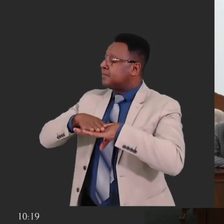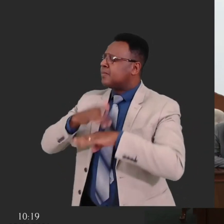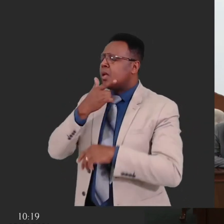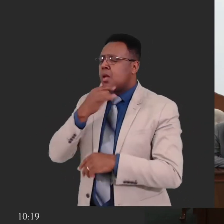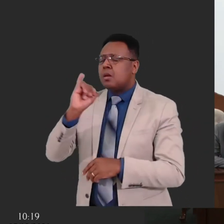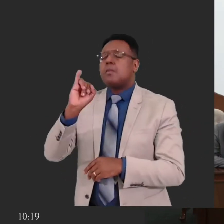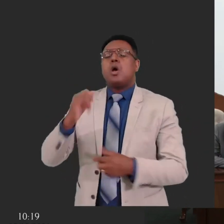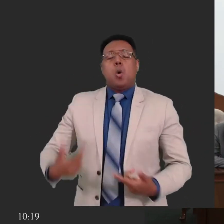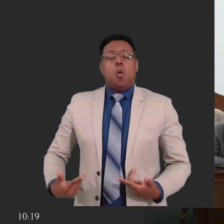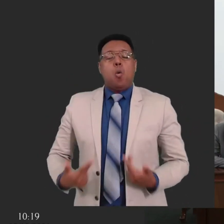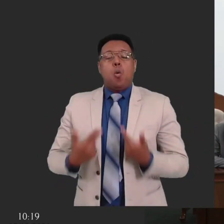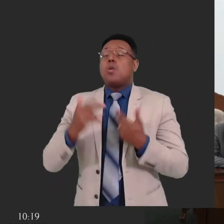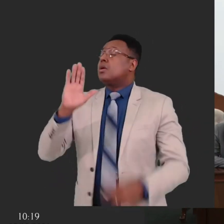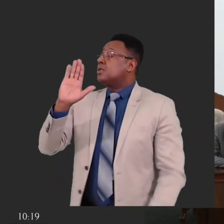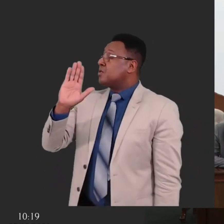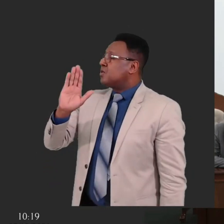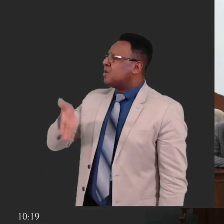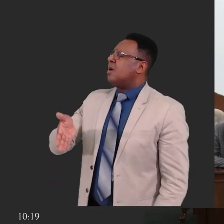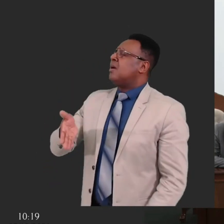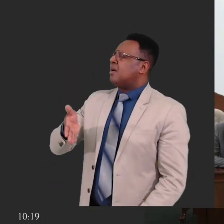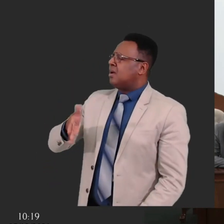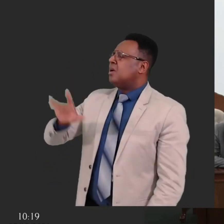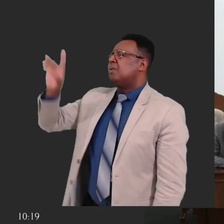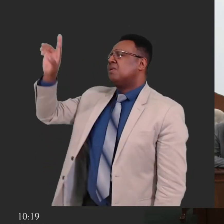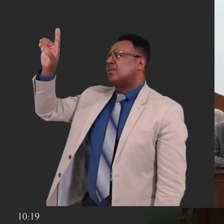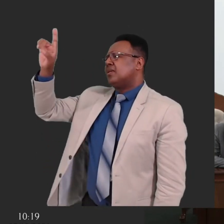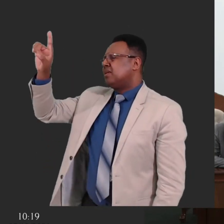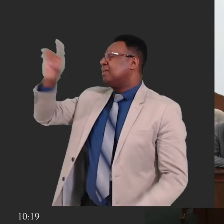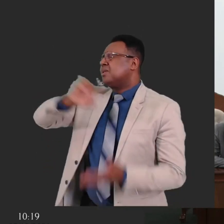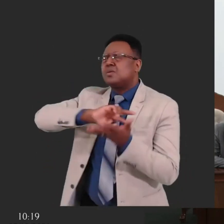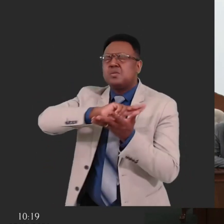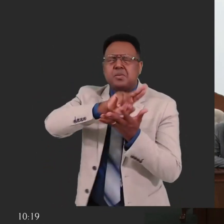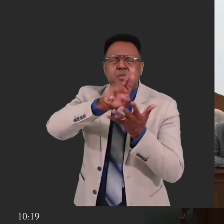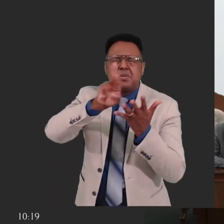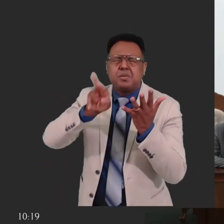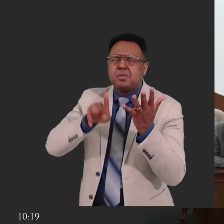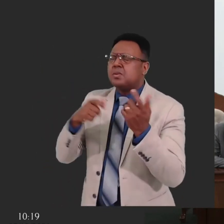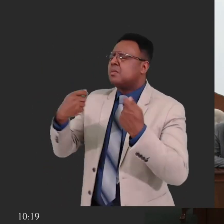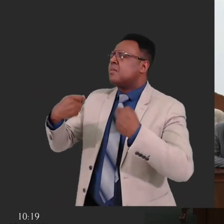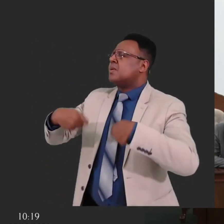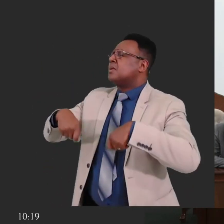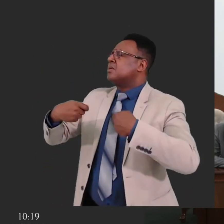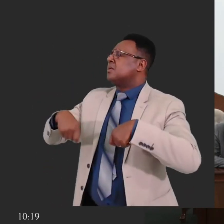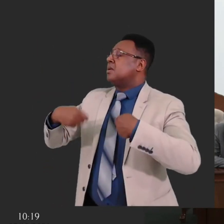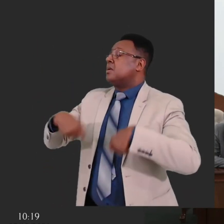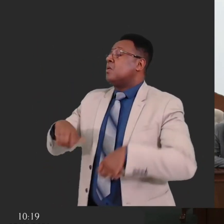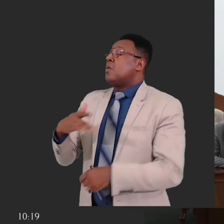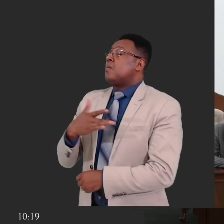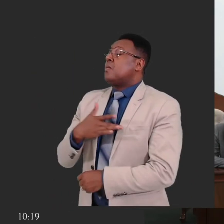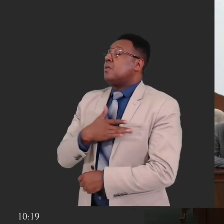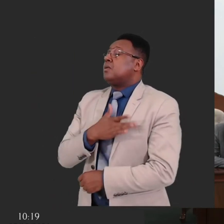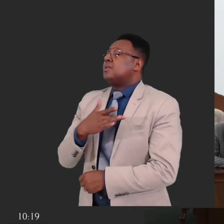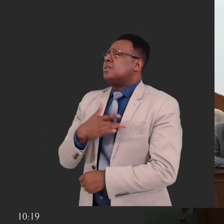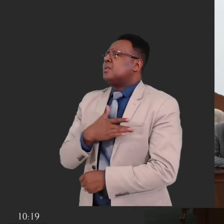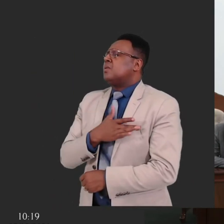já passaram por cirurgia. Senhor, tanta necessidade, por amor do teu nome,